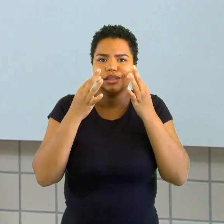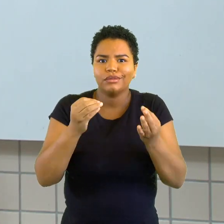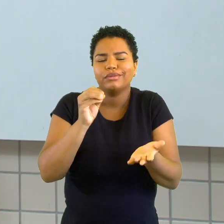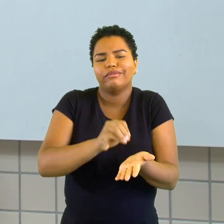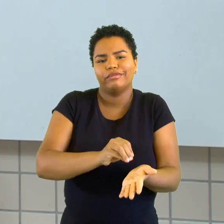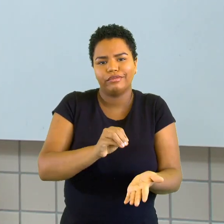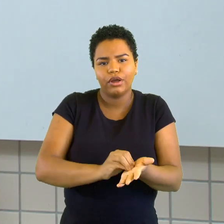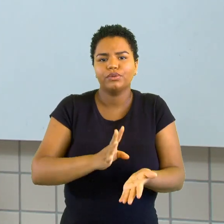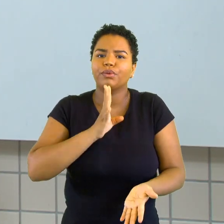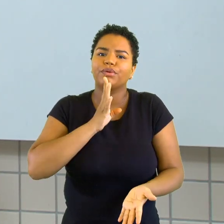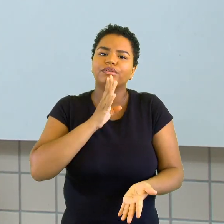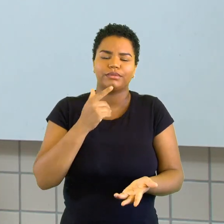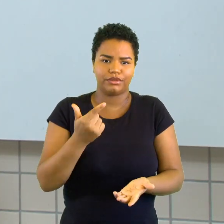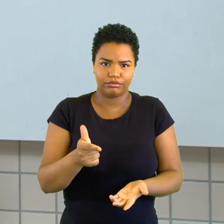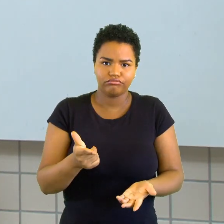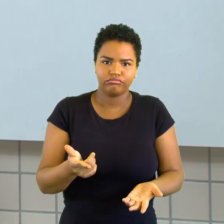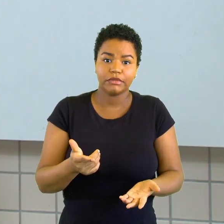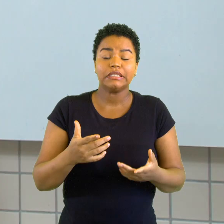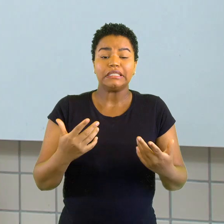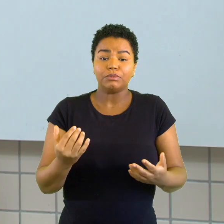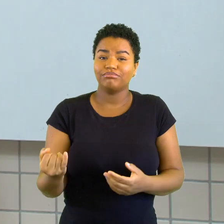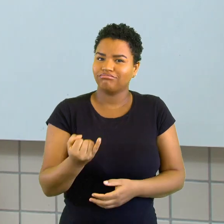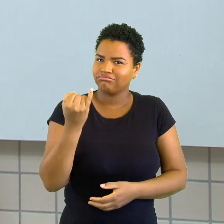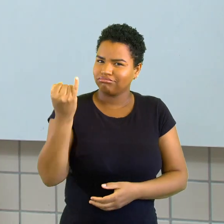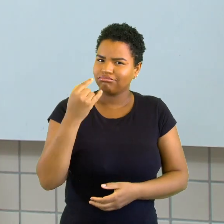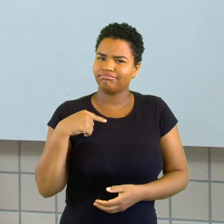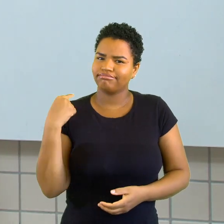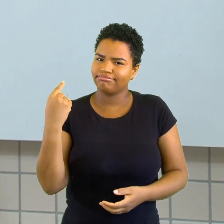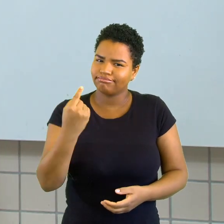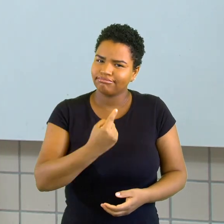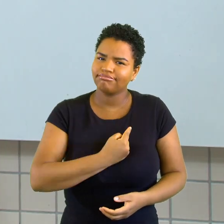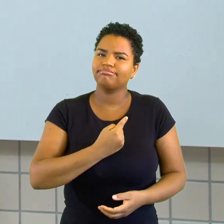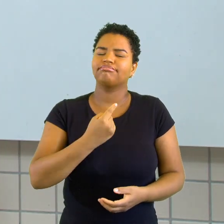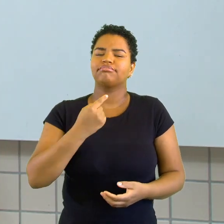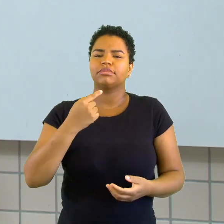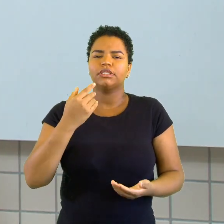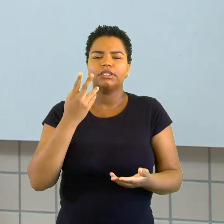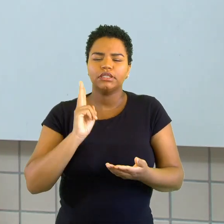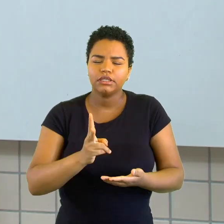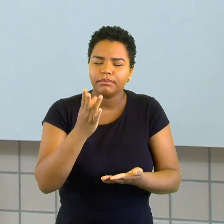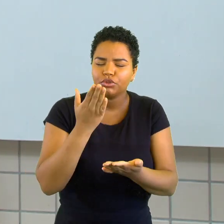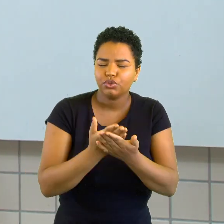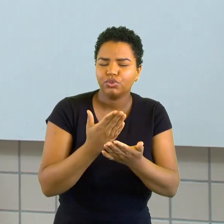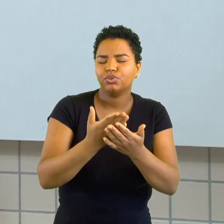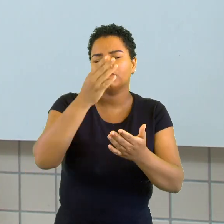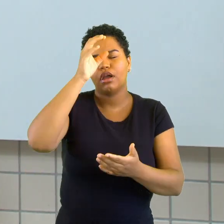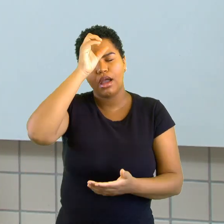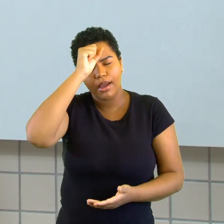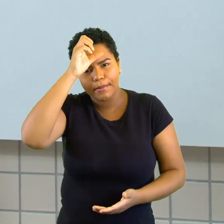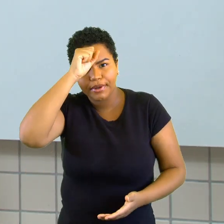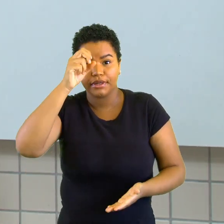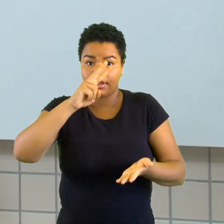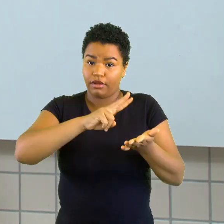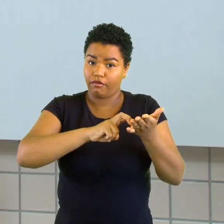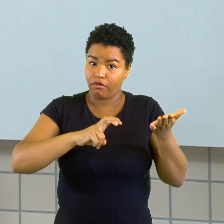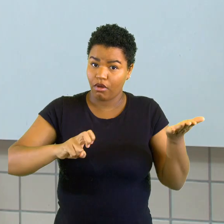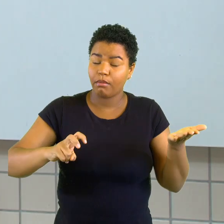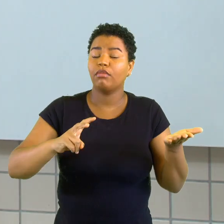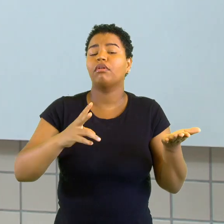conhecimento. Então, por isso é muito importante que nós estejamos sempre estudando, aprendendo vocabulário,